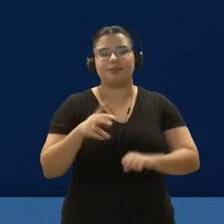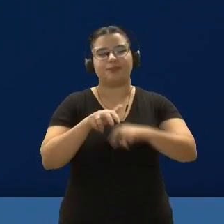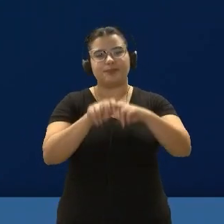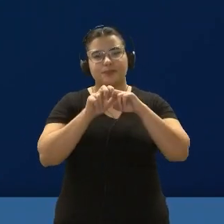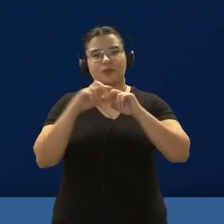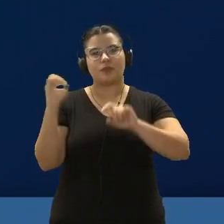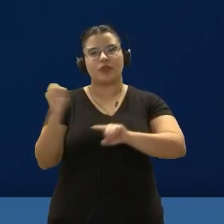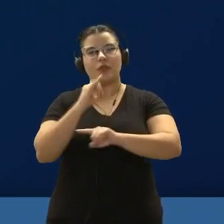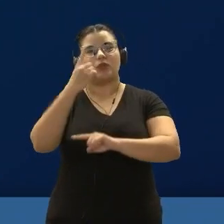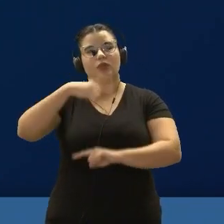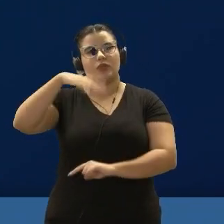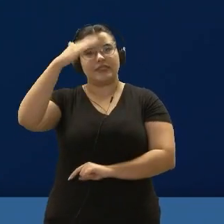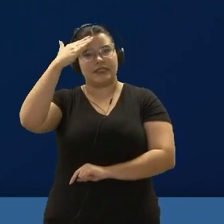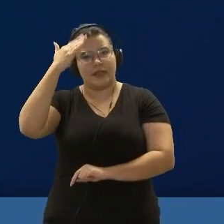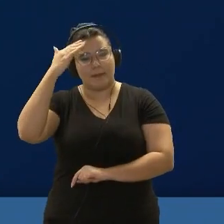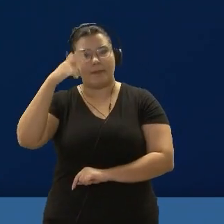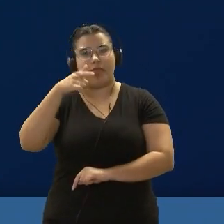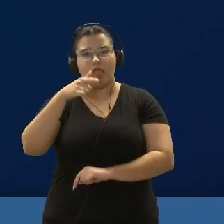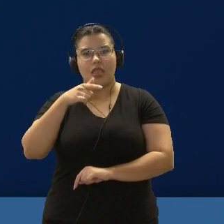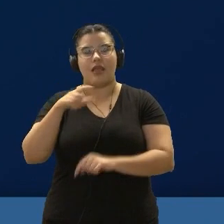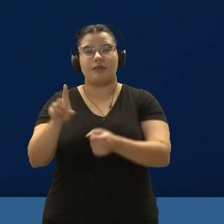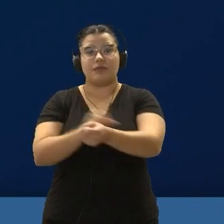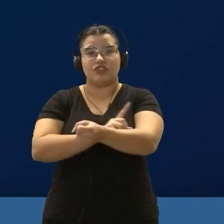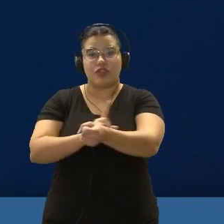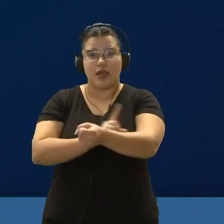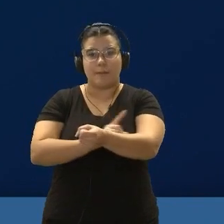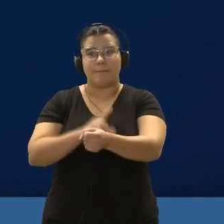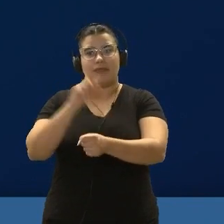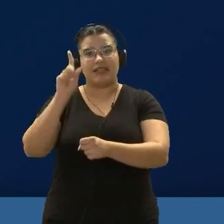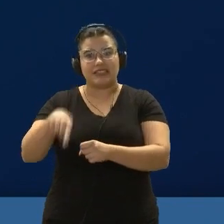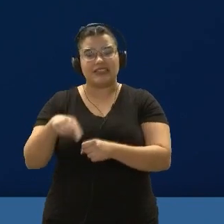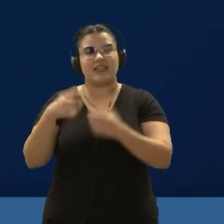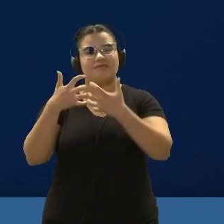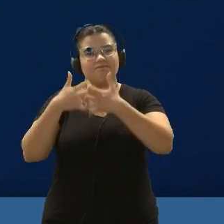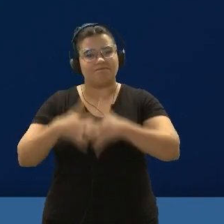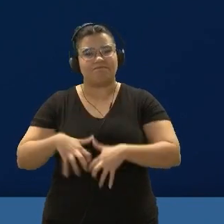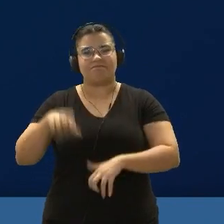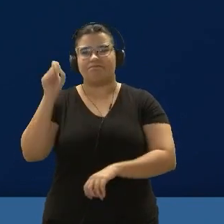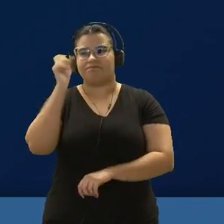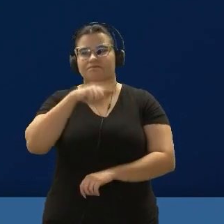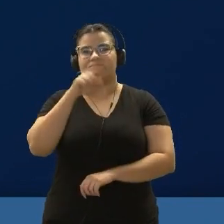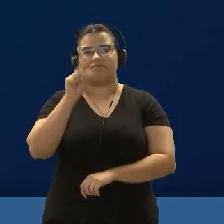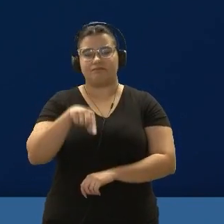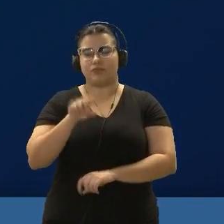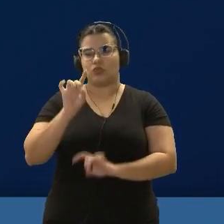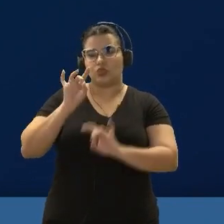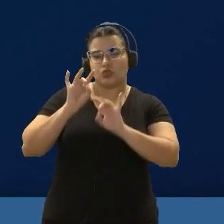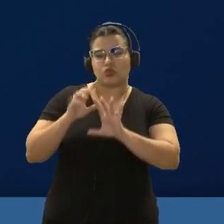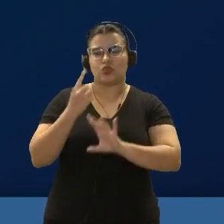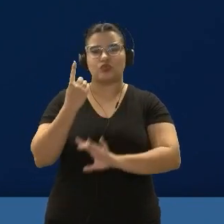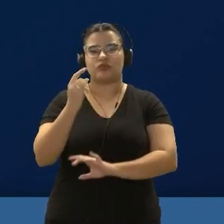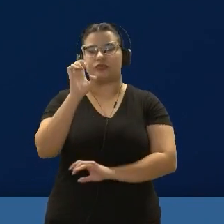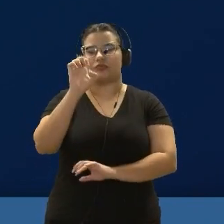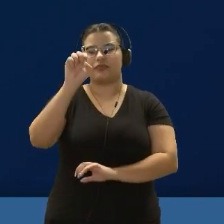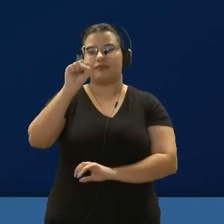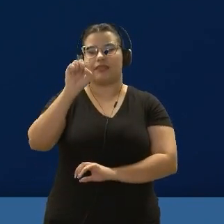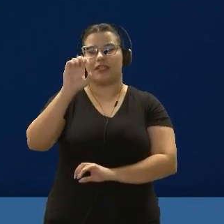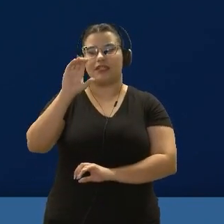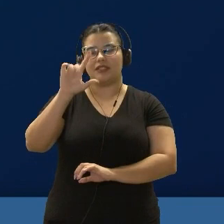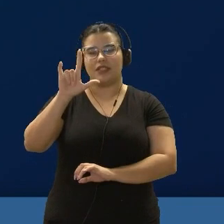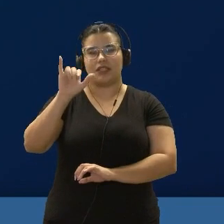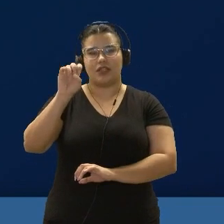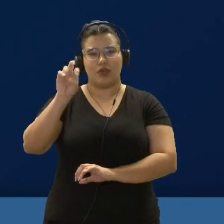complicação do diabetes que a gente mais vai levar em consideração é a aterosclerose. Mas não é só ela. A